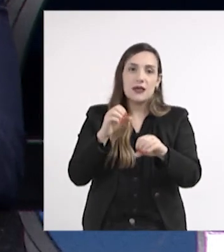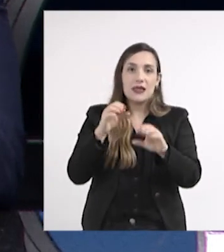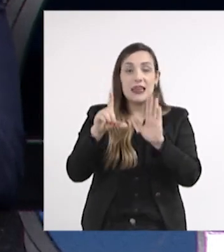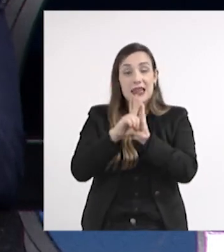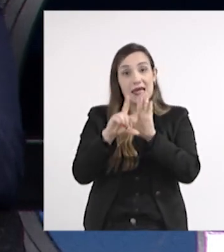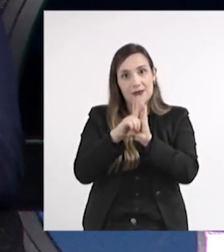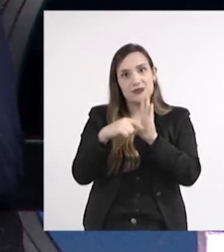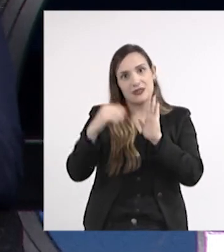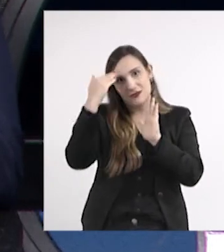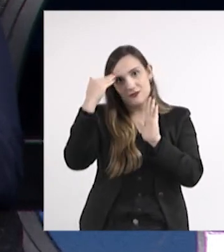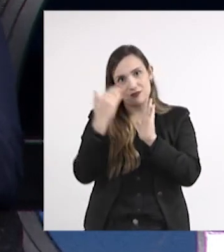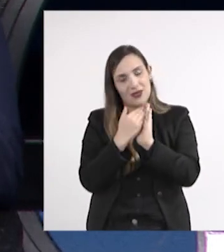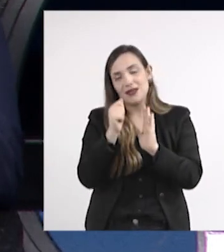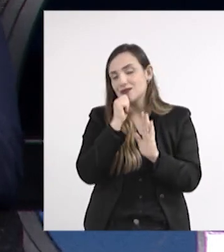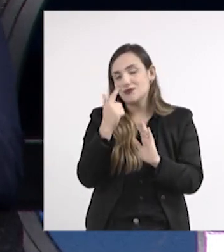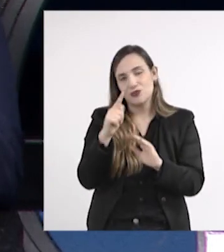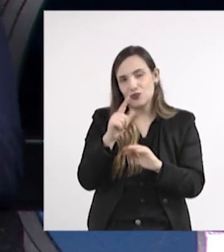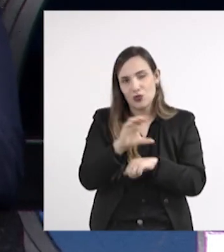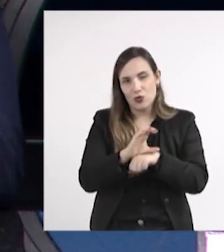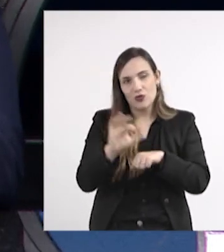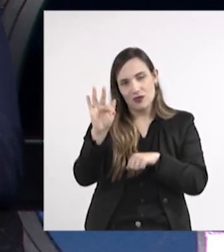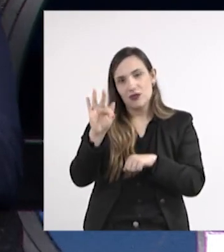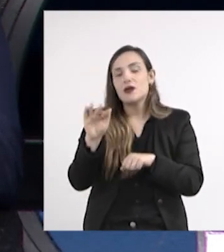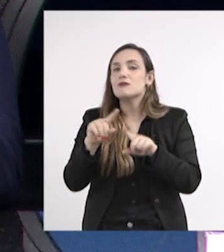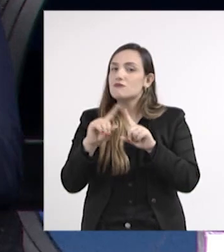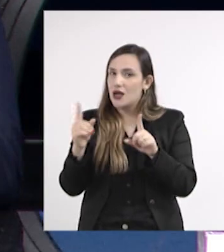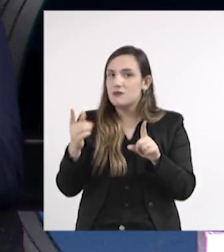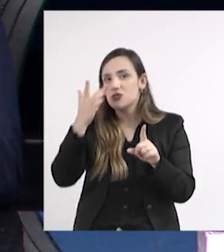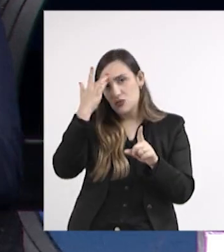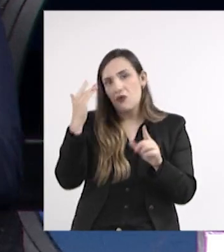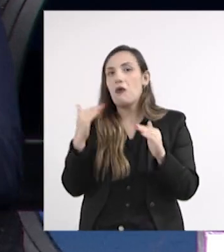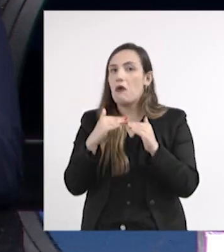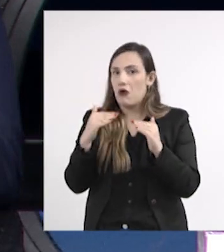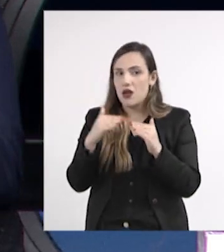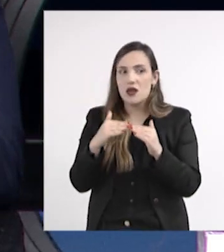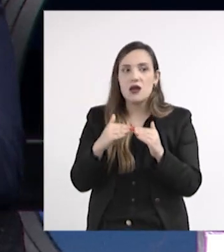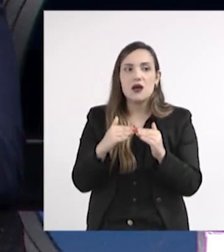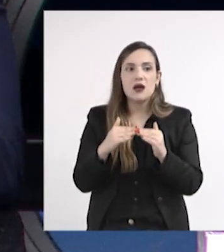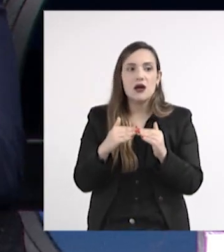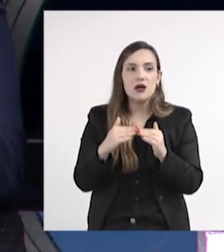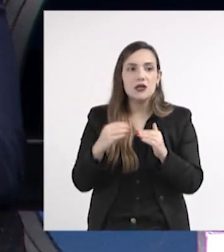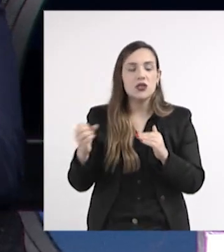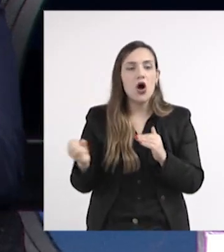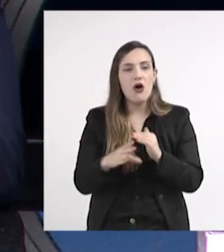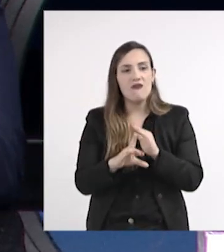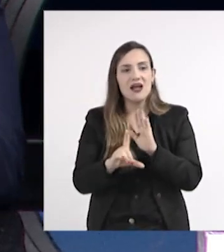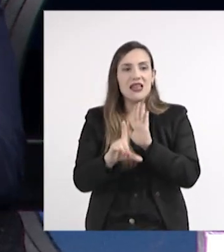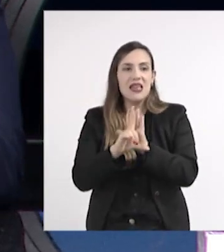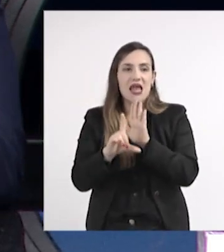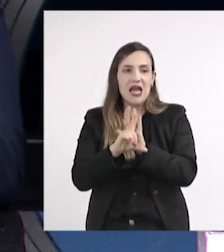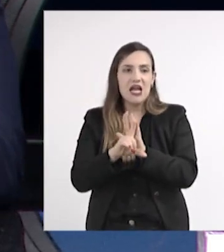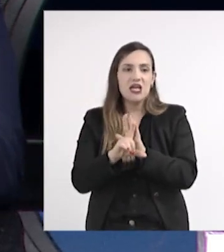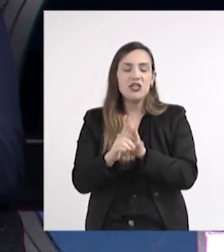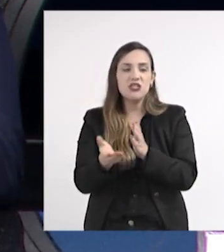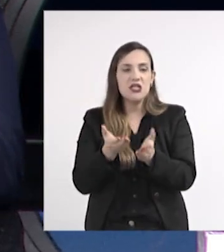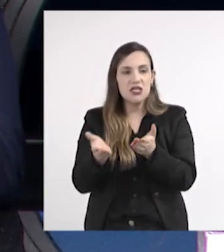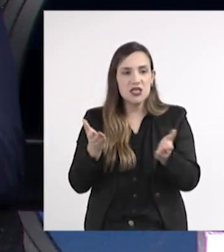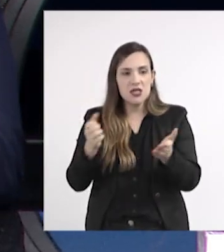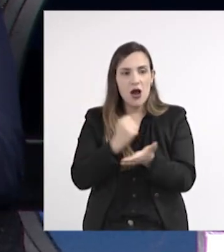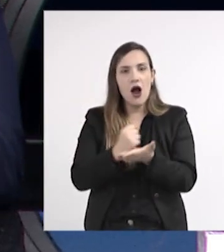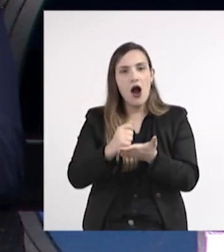esteja positivado na Lei de Licitações, foi positivado recentemente na nova Lei de Licitações e Contratos,